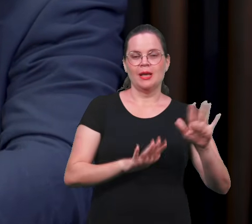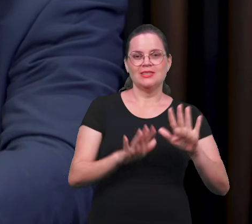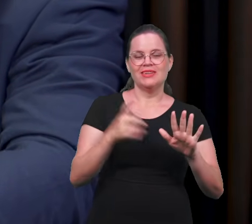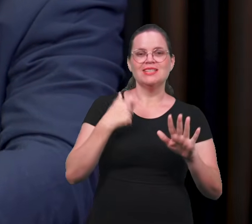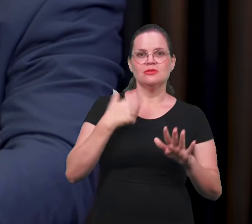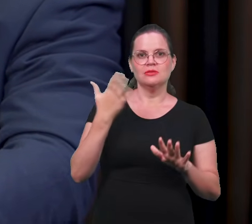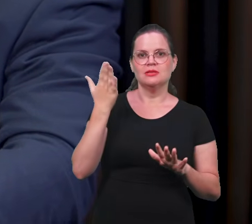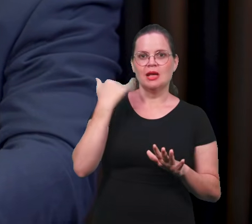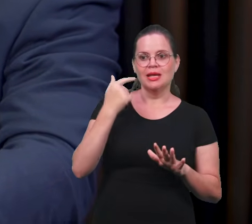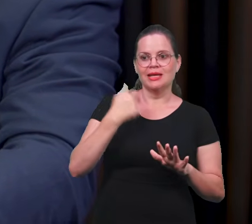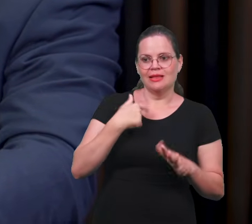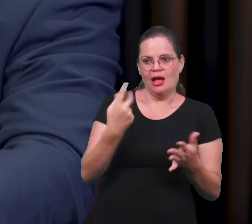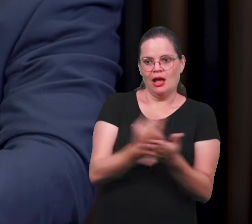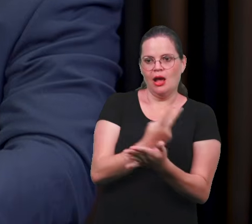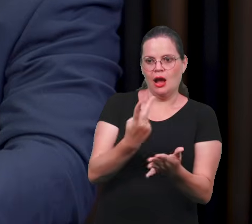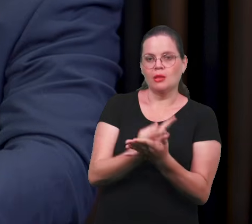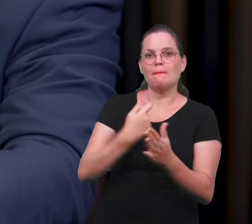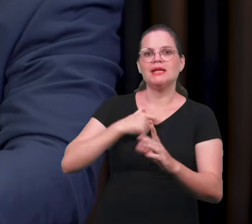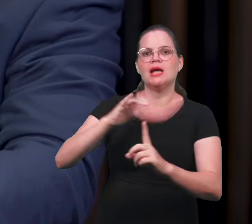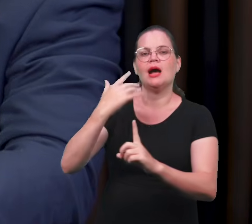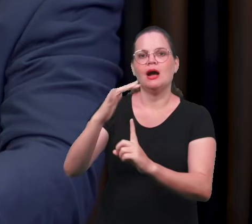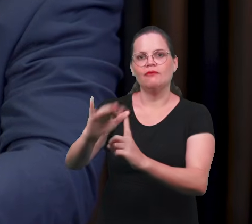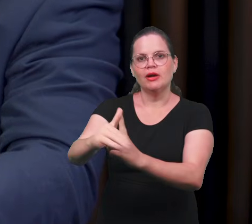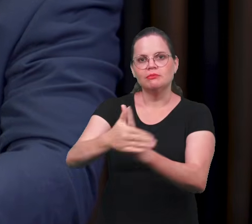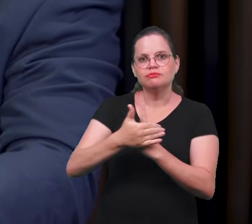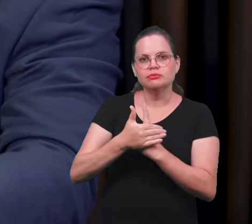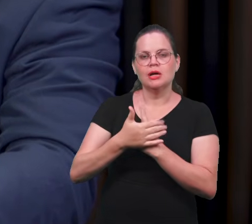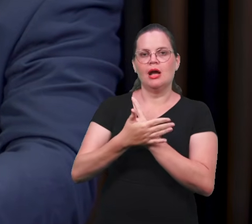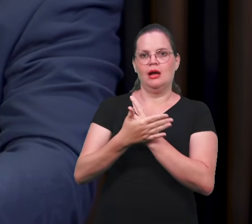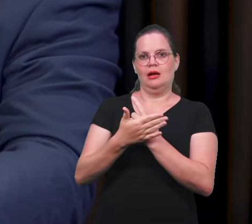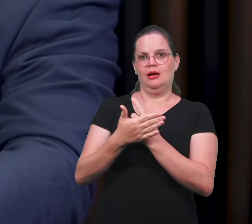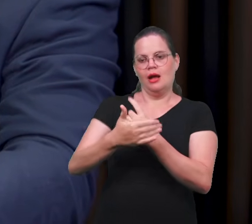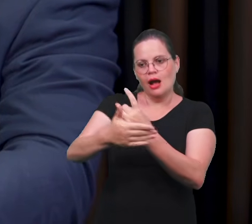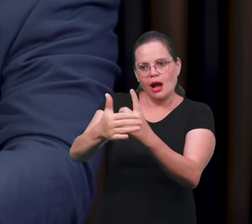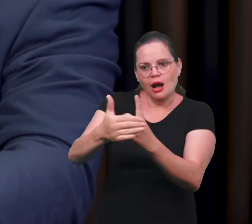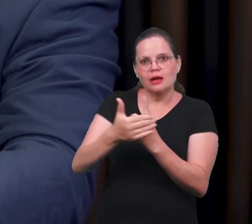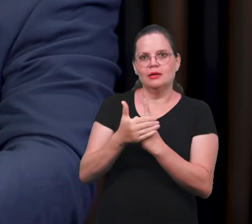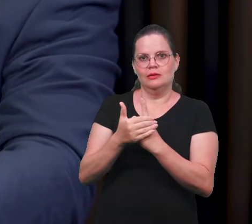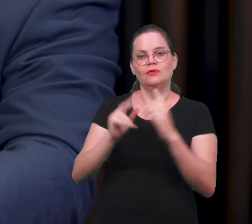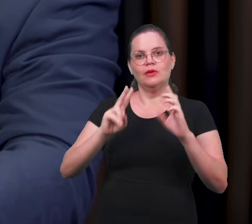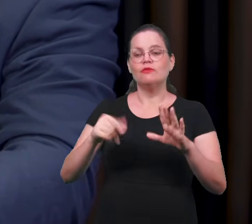erro. Você vai fazer, lógico, dar as devidas tratativas para a